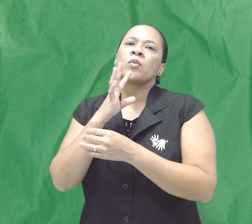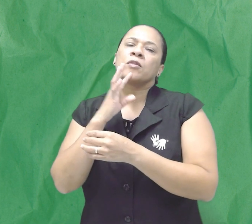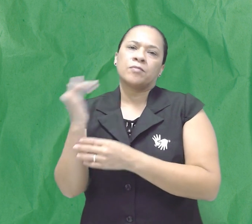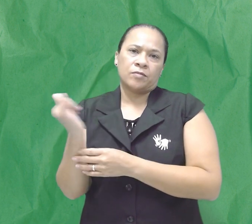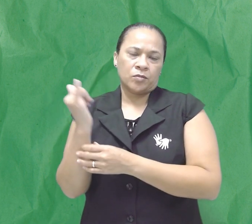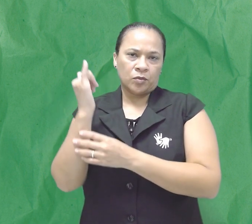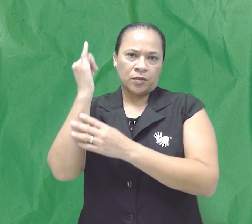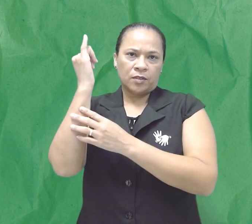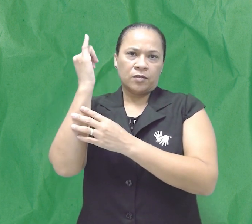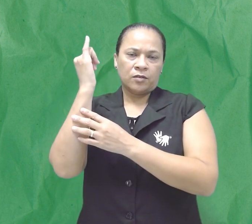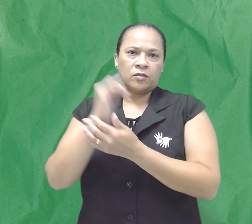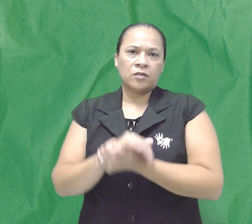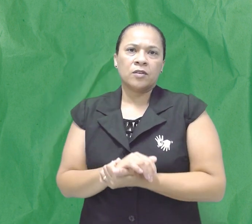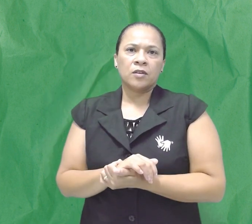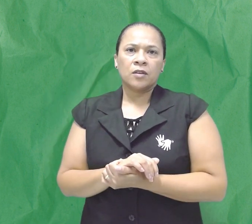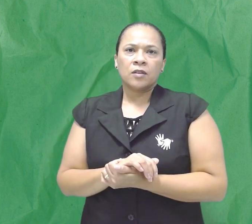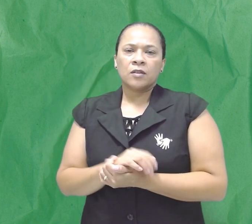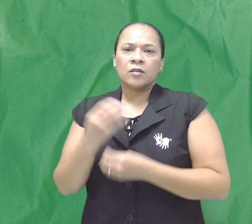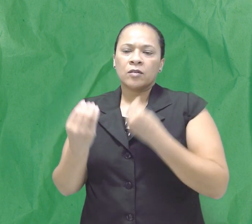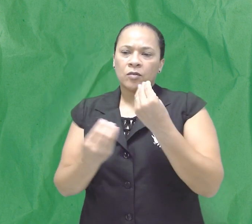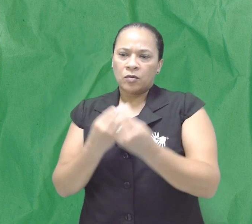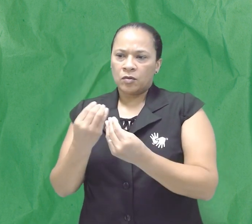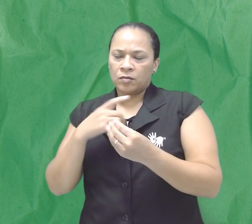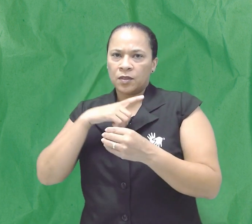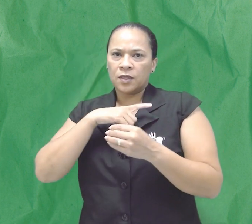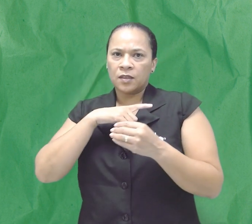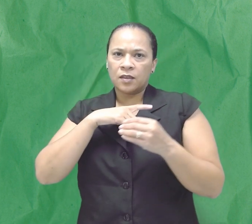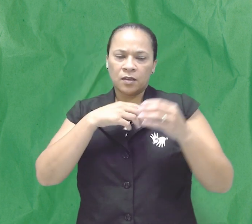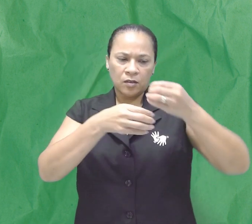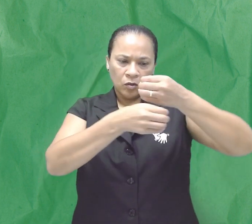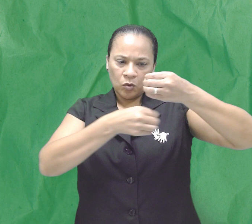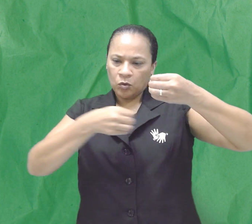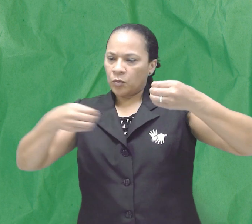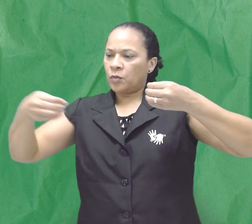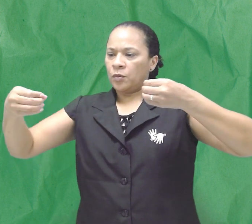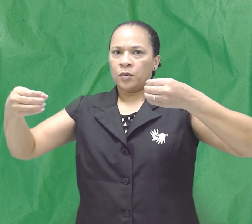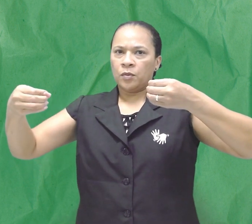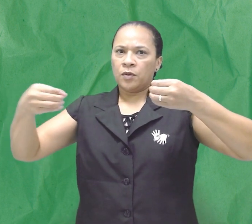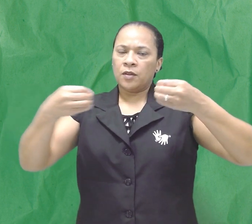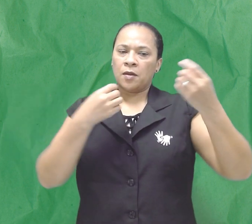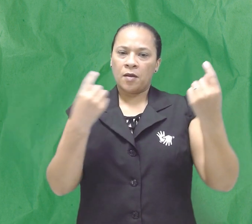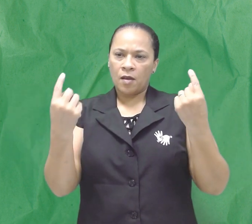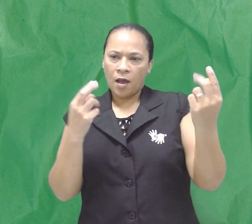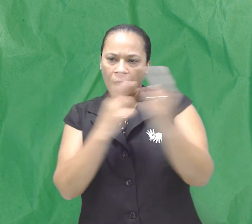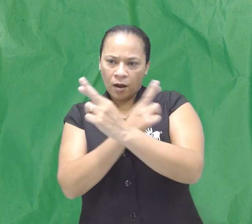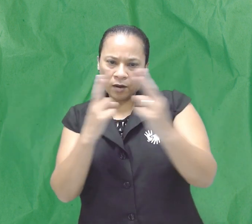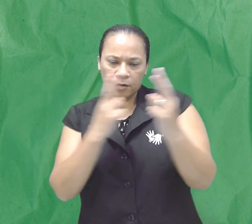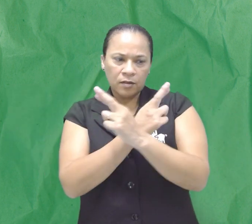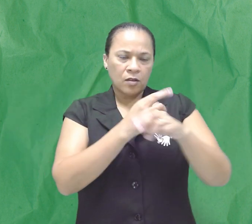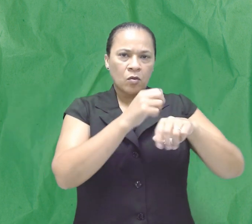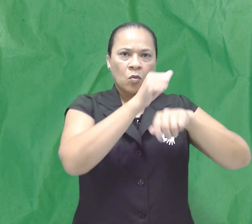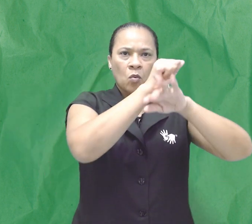estequiométrico entre as espécies que estão reagindo, ou seja, qual que é a relação estequiométrica entre o meu ácido e a minha base.